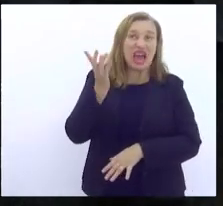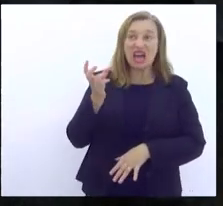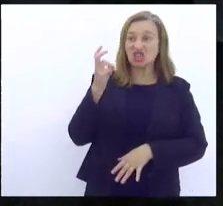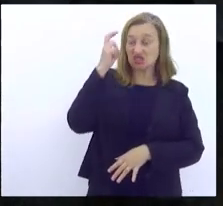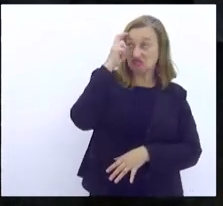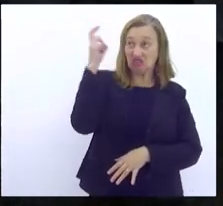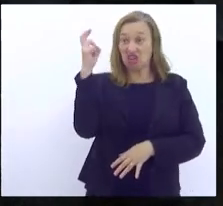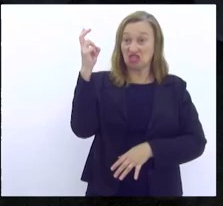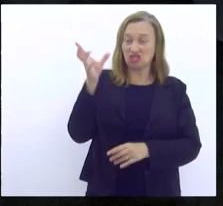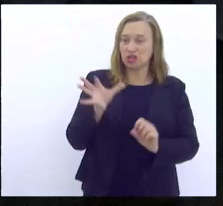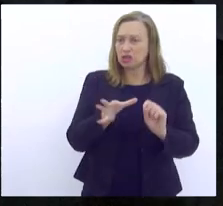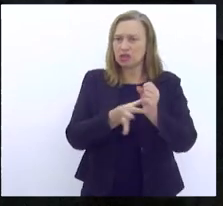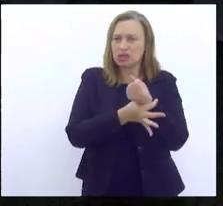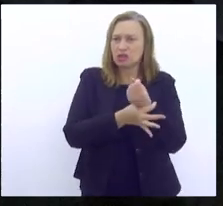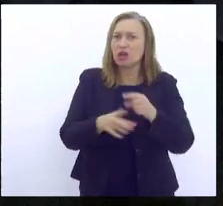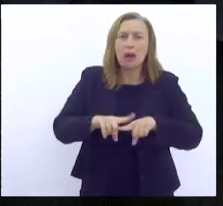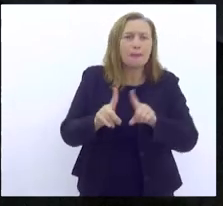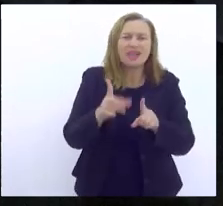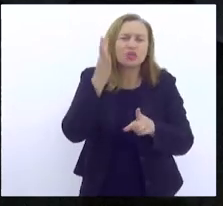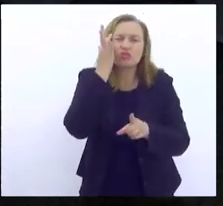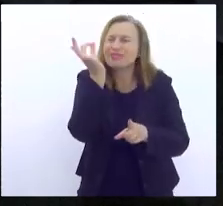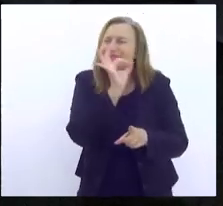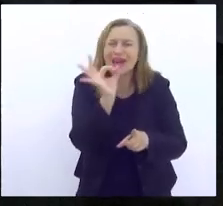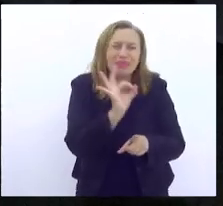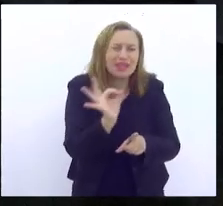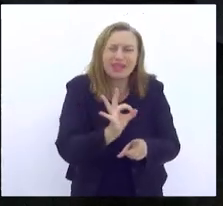especialistas em segurança, mas que não são